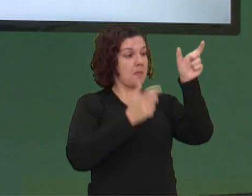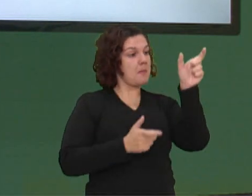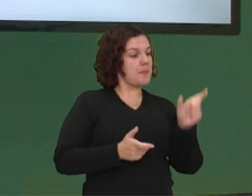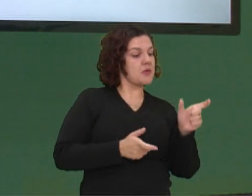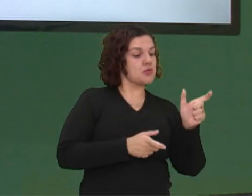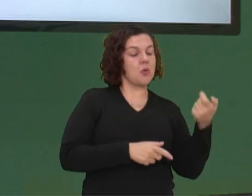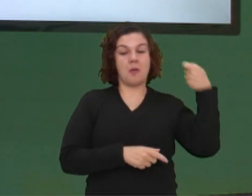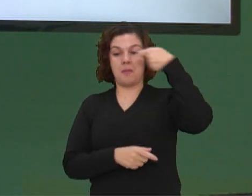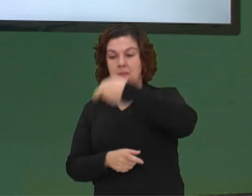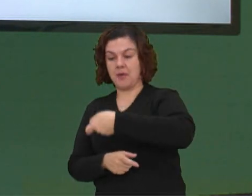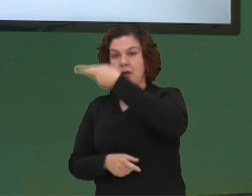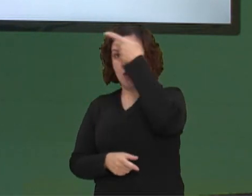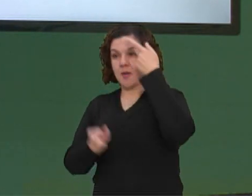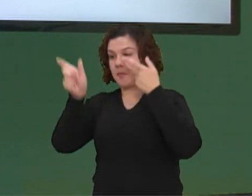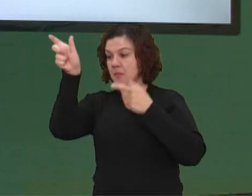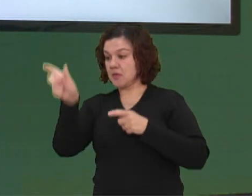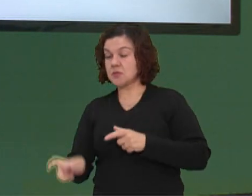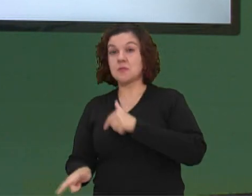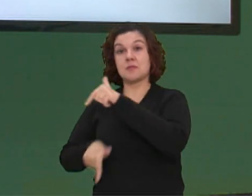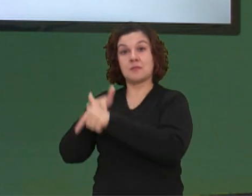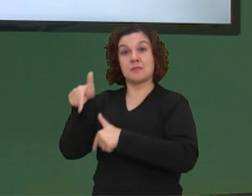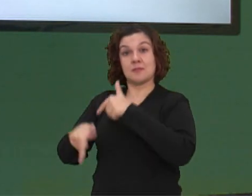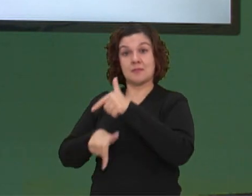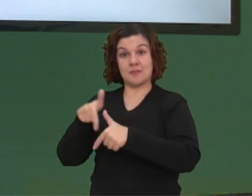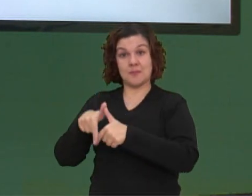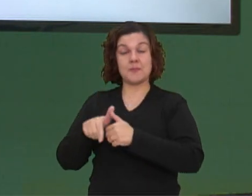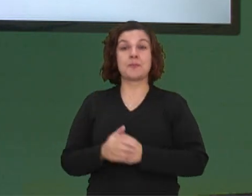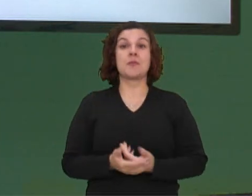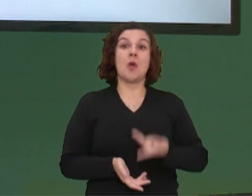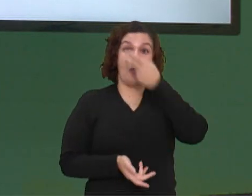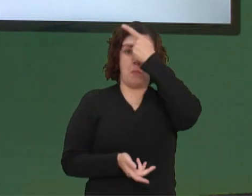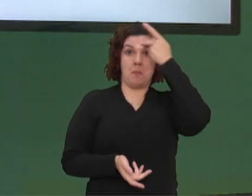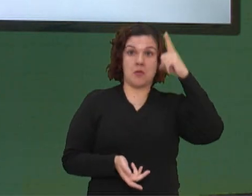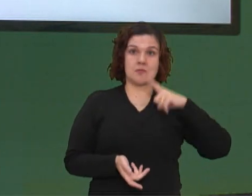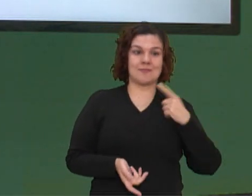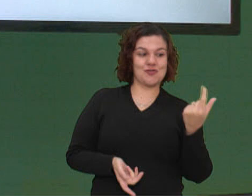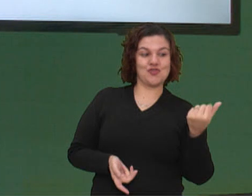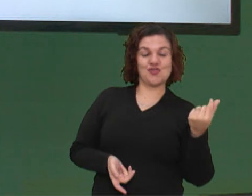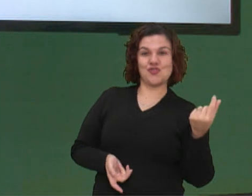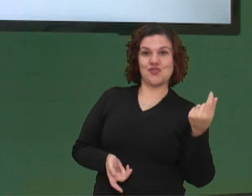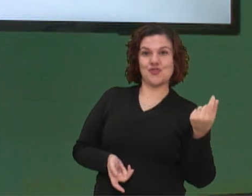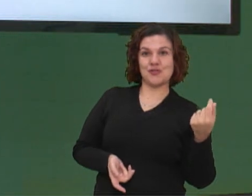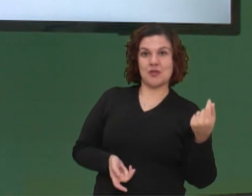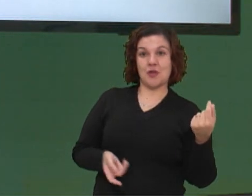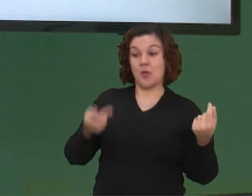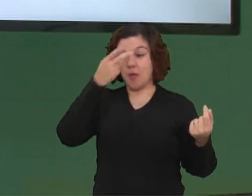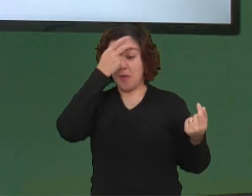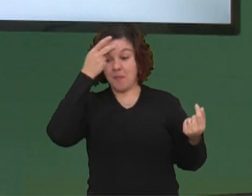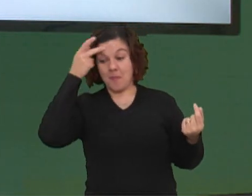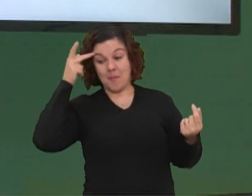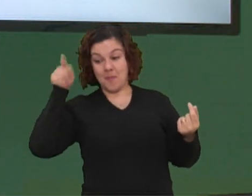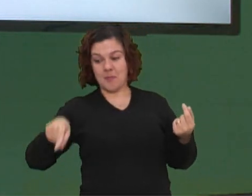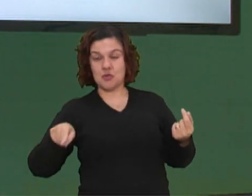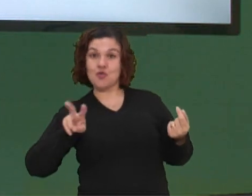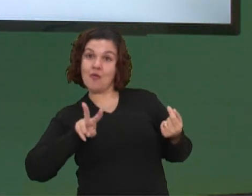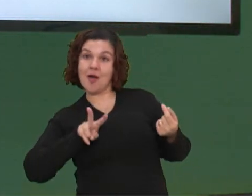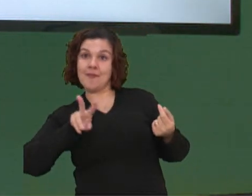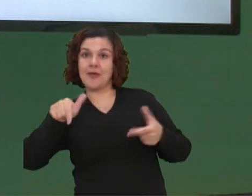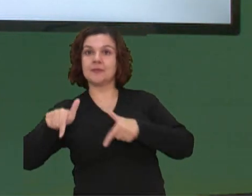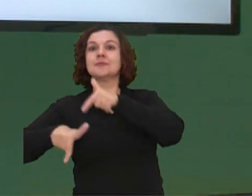vai trabalhar. Ou seja, alguém que tem o dinheiro para pagar o salário e alguém que vai vender a sua força de